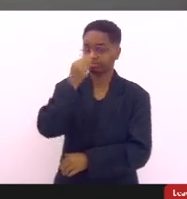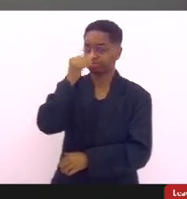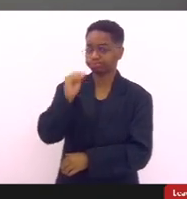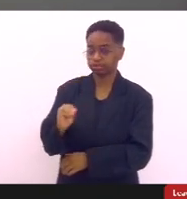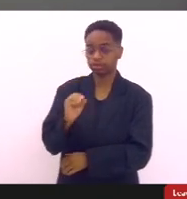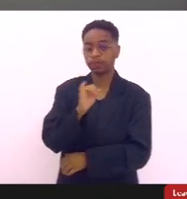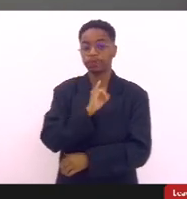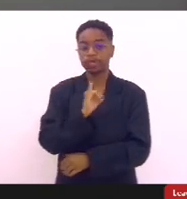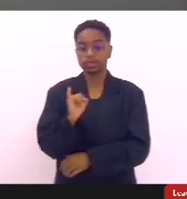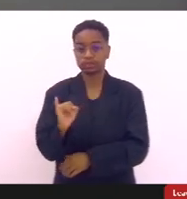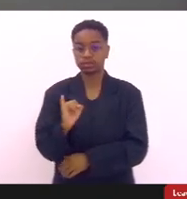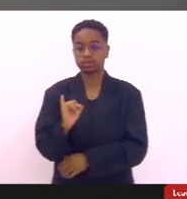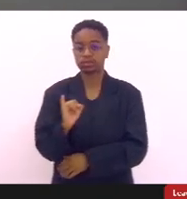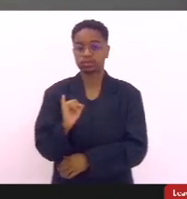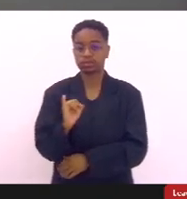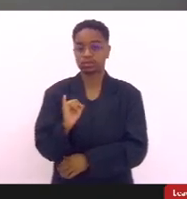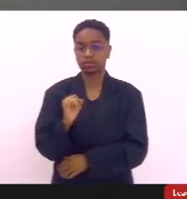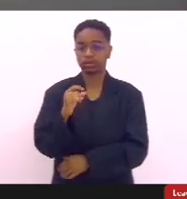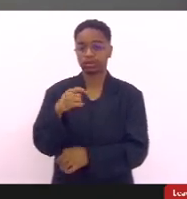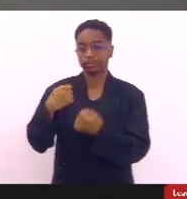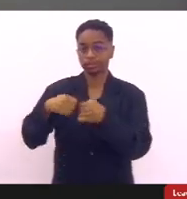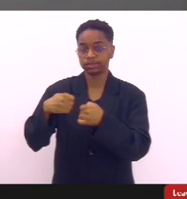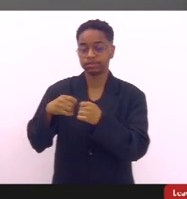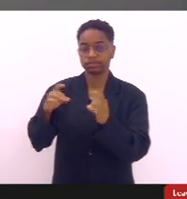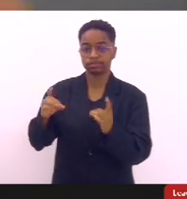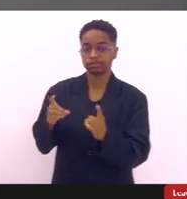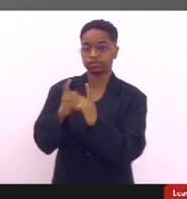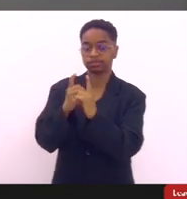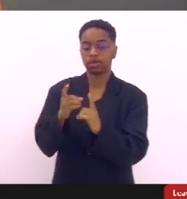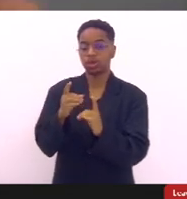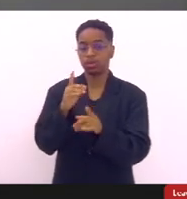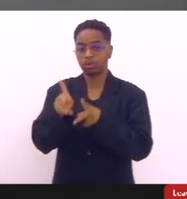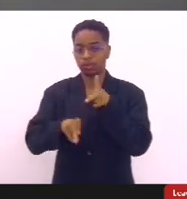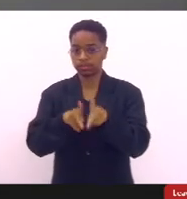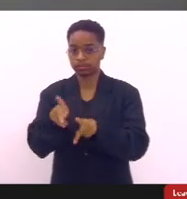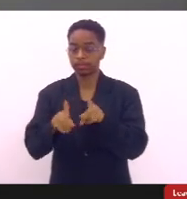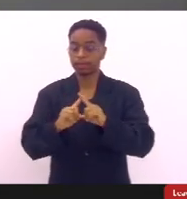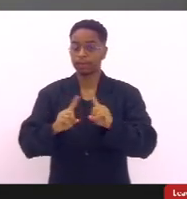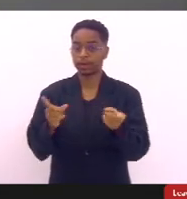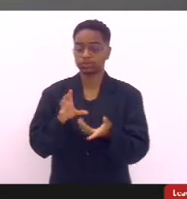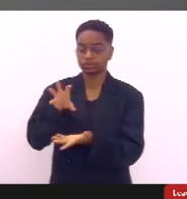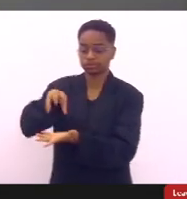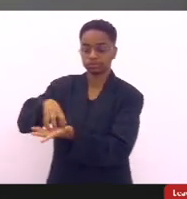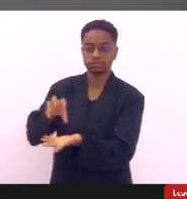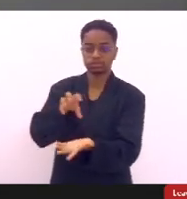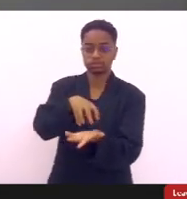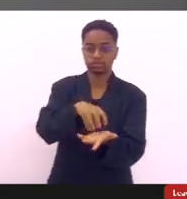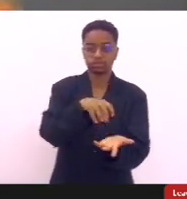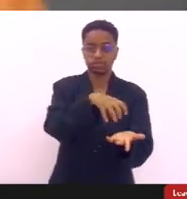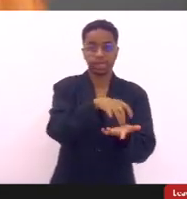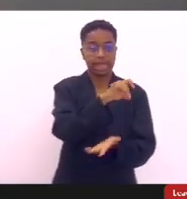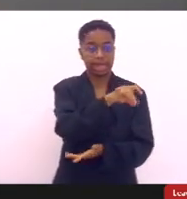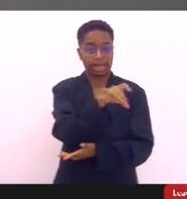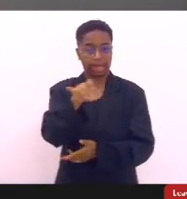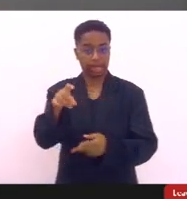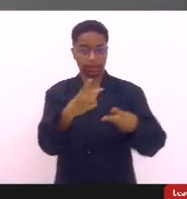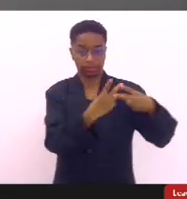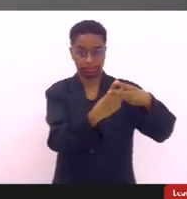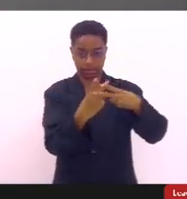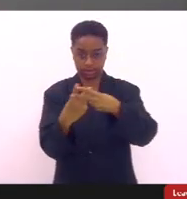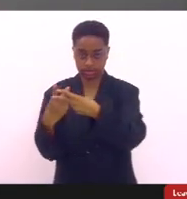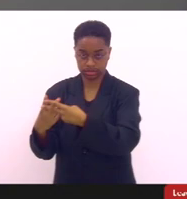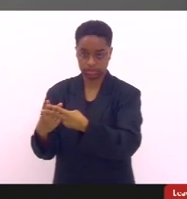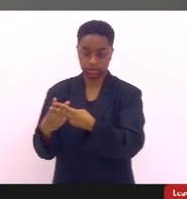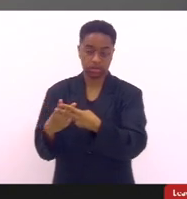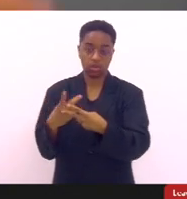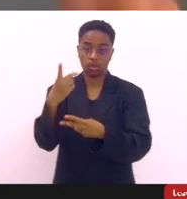impacto nessa população. Essa unidade vai percorrendo as unidades prisionais e vai passar por cada uma